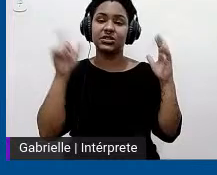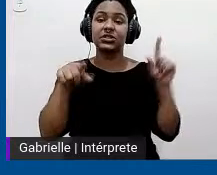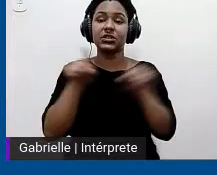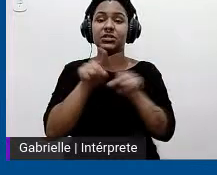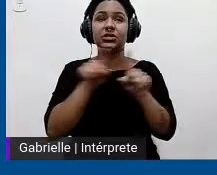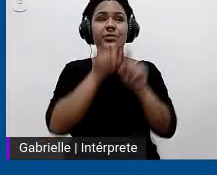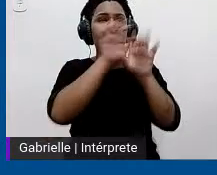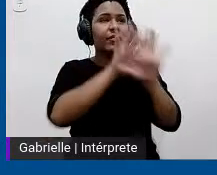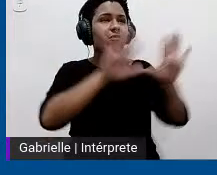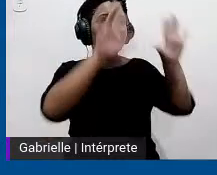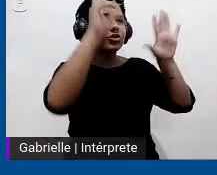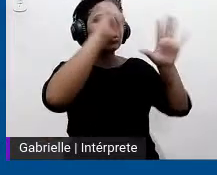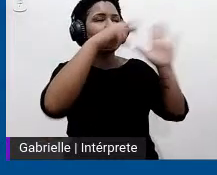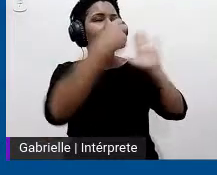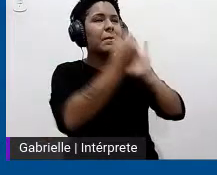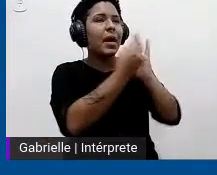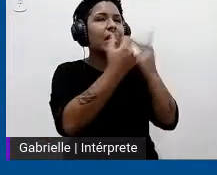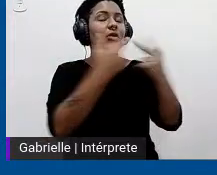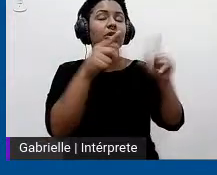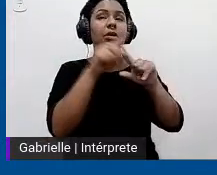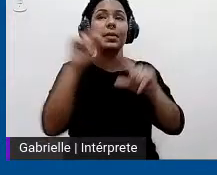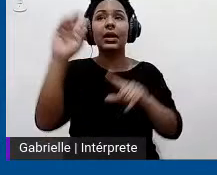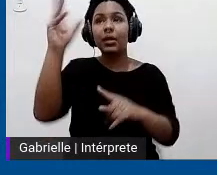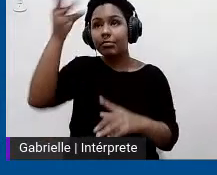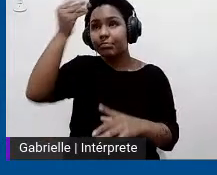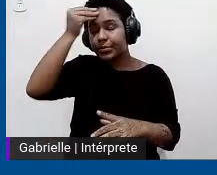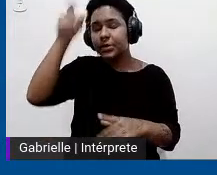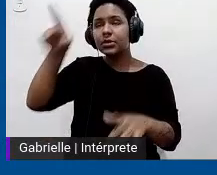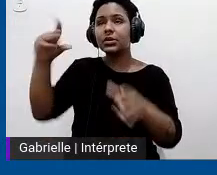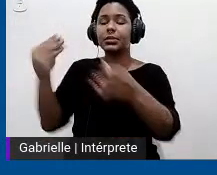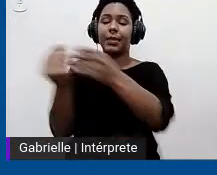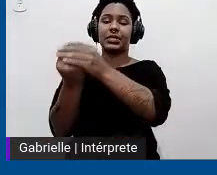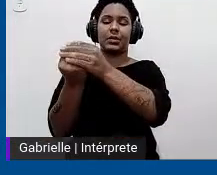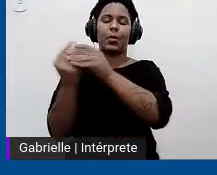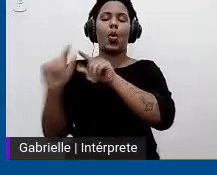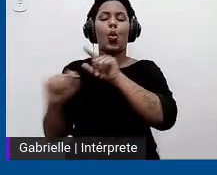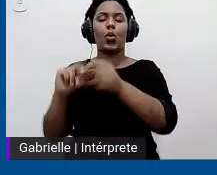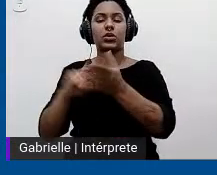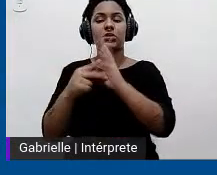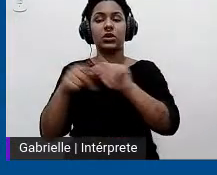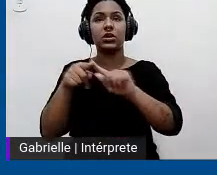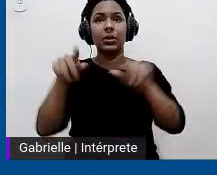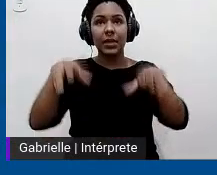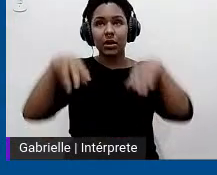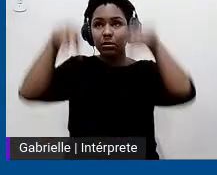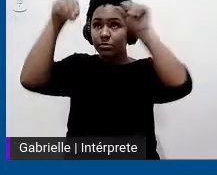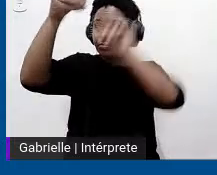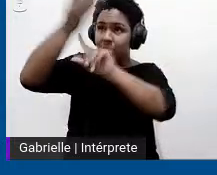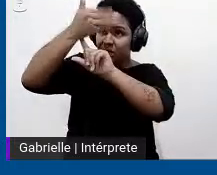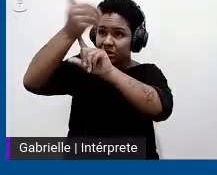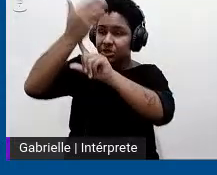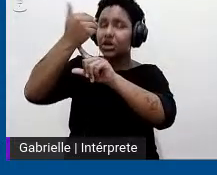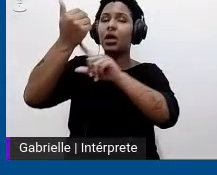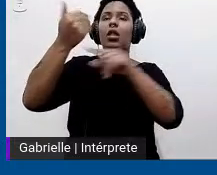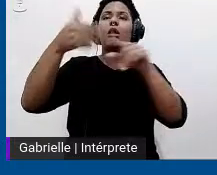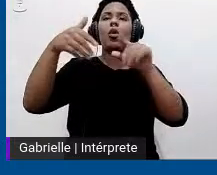históricos, a consolidação da ideia de patrimônio, elegendo monumentos como catedrais, castelos e museus.